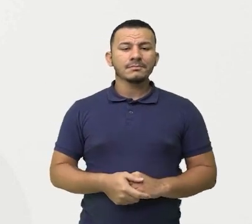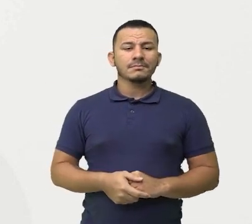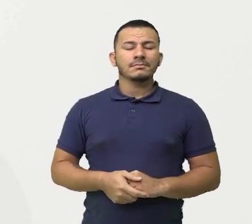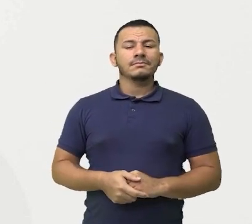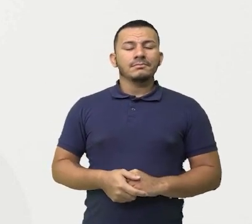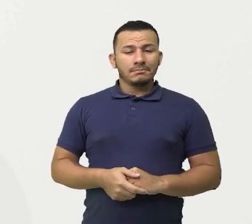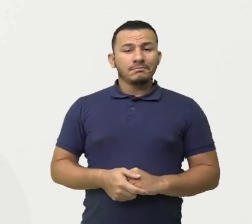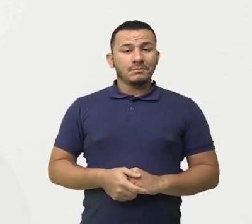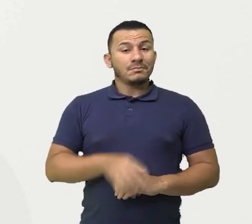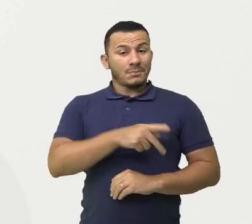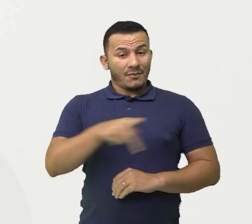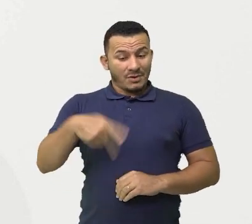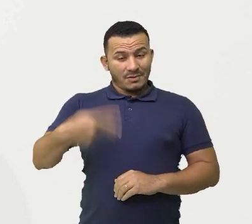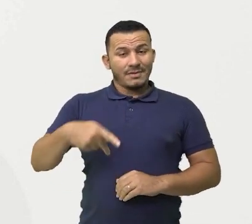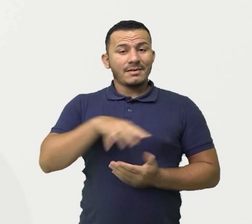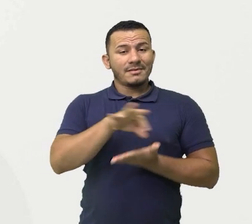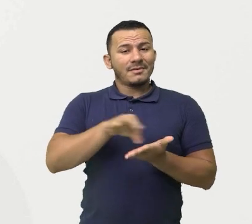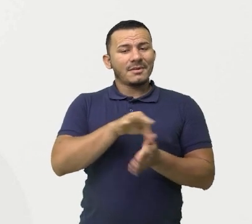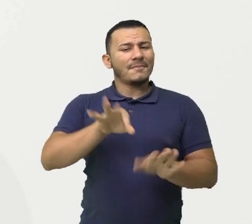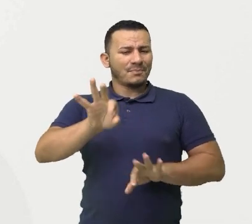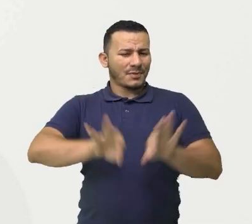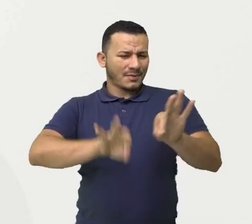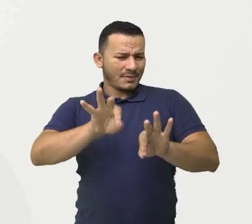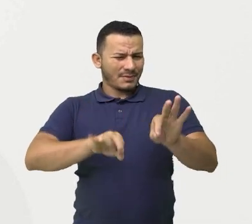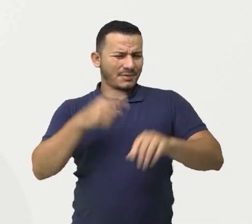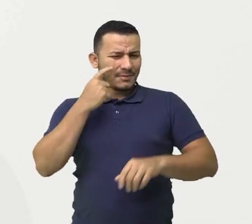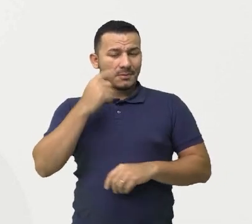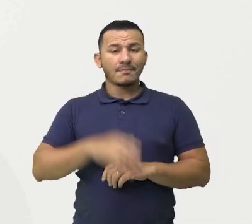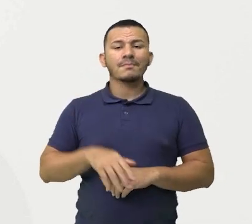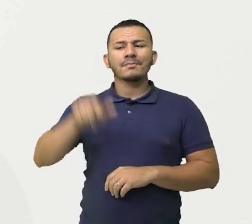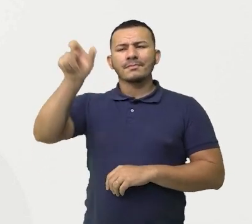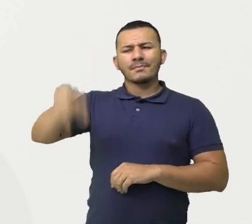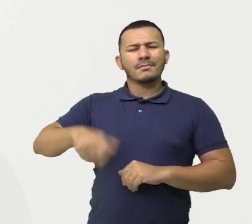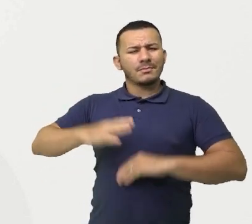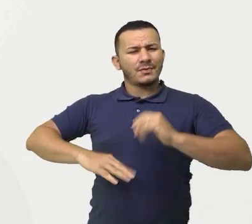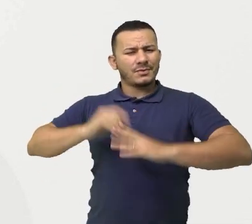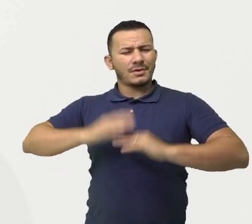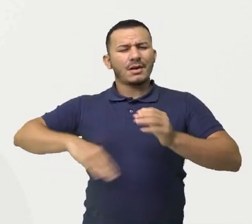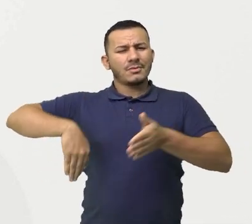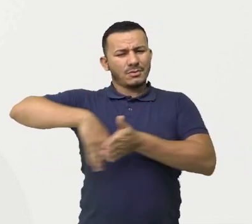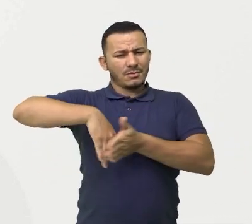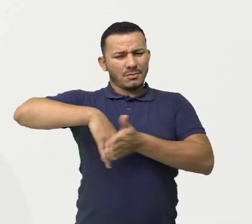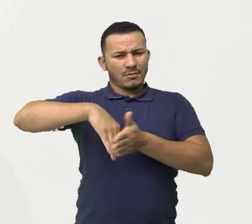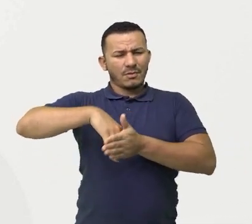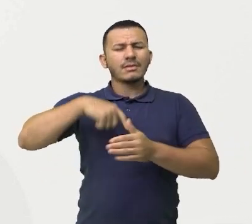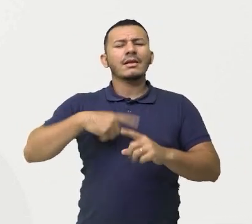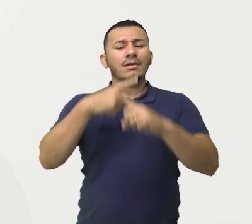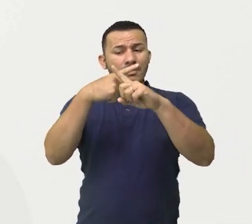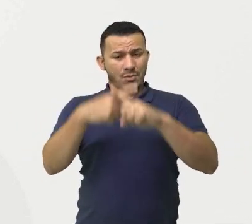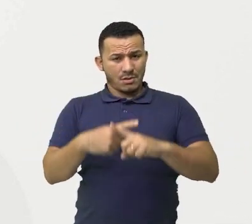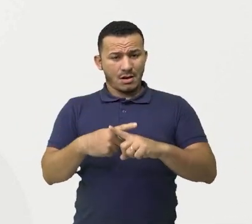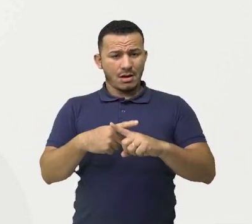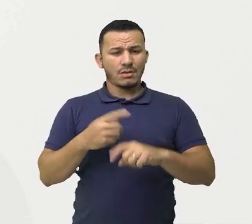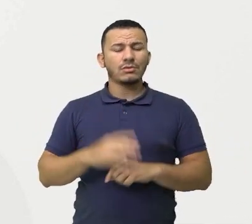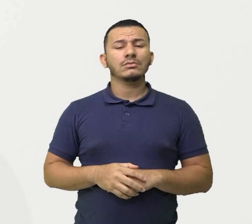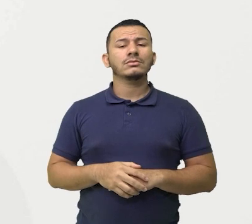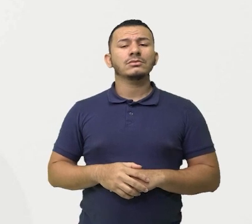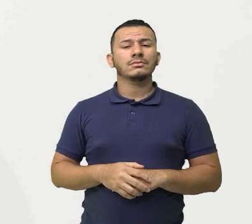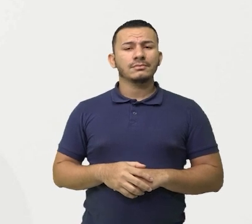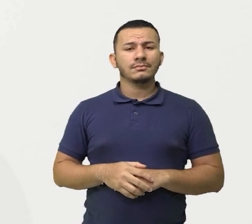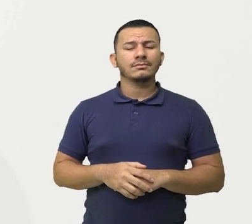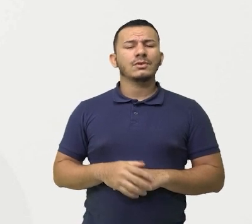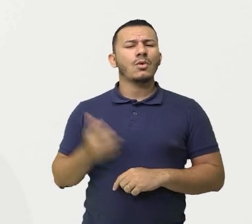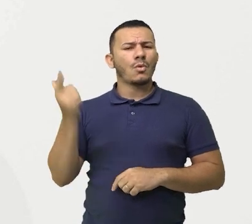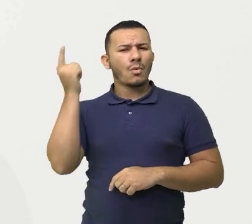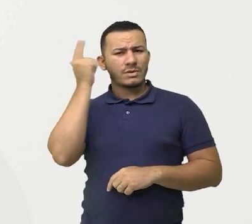pelos professores do CEMEAN. Um jogador de futebol, ao longo de um campeonato, cobrou